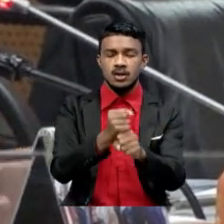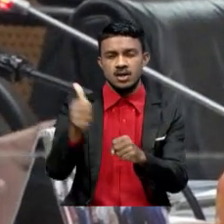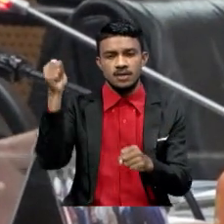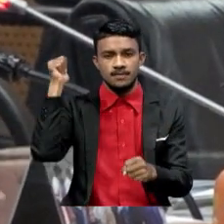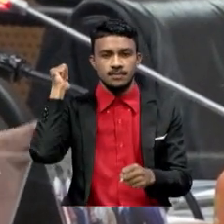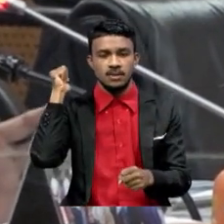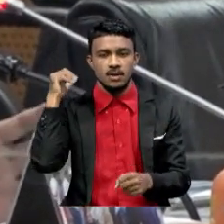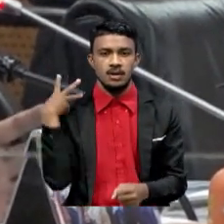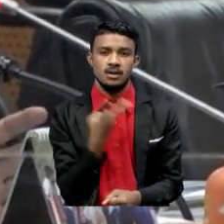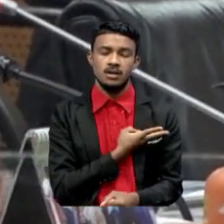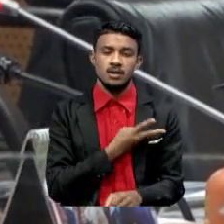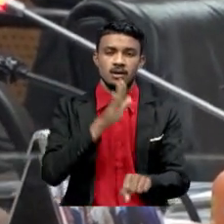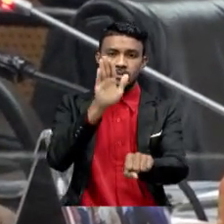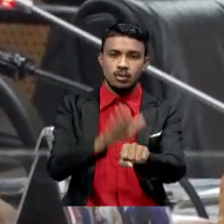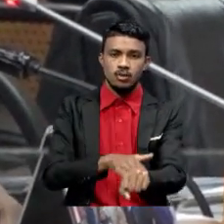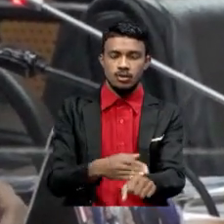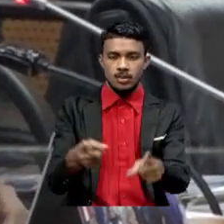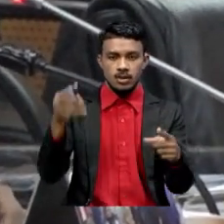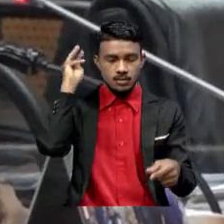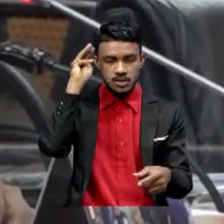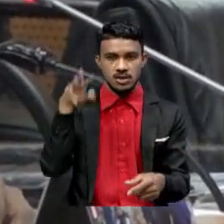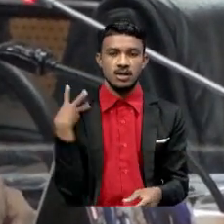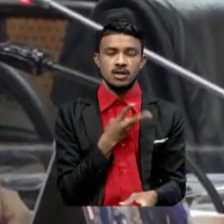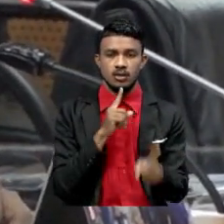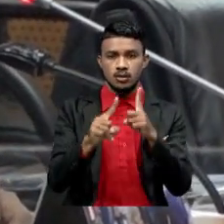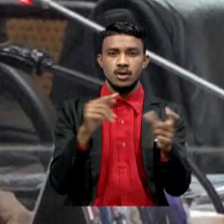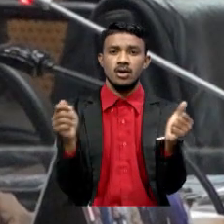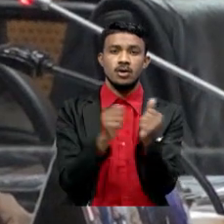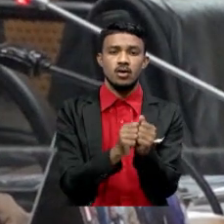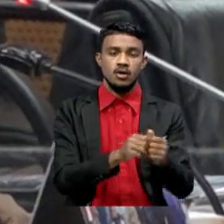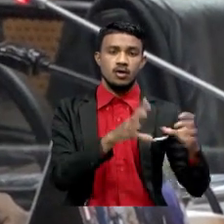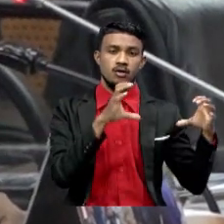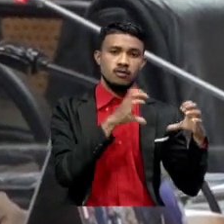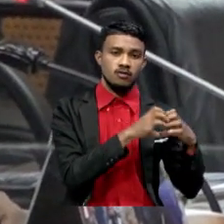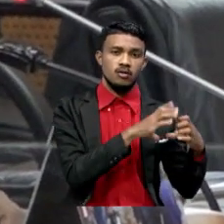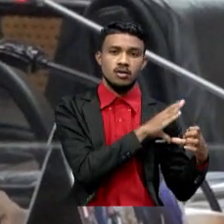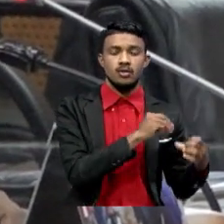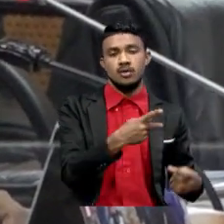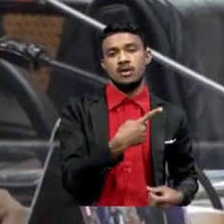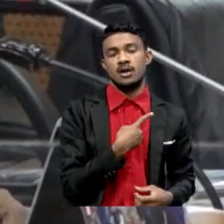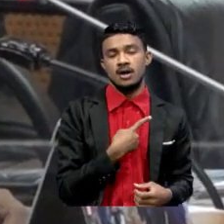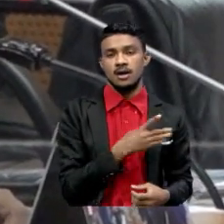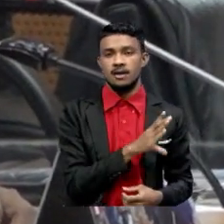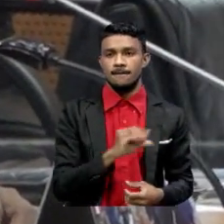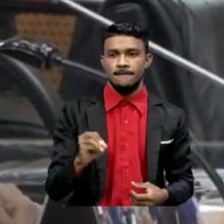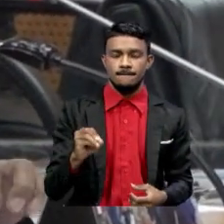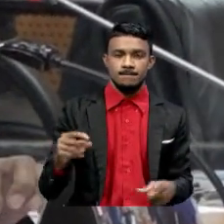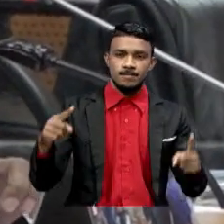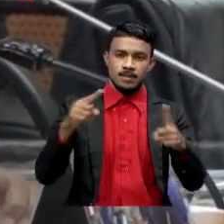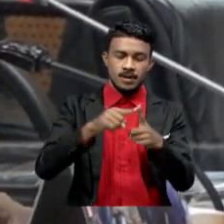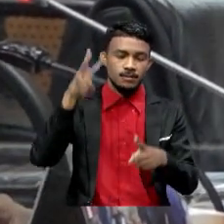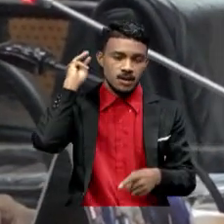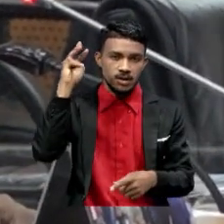bolu itne selain se ministro mai ia fati ne ita koalia ho fuang no larang bai itne selain se ministro